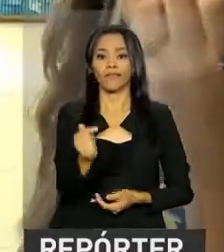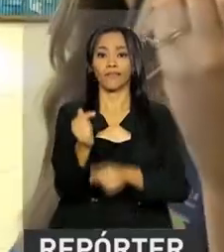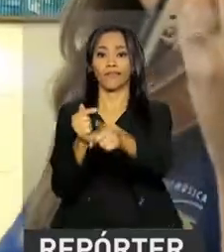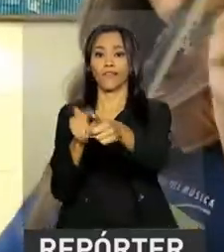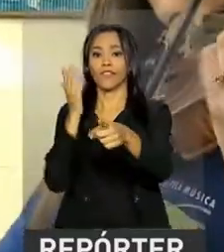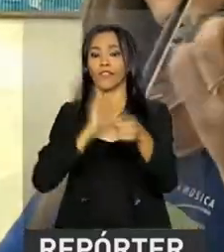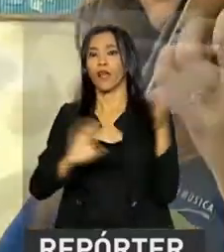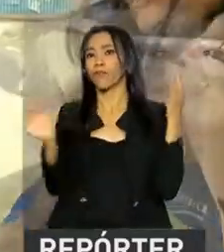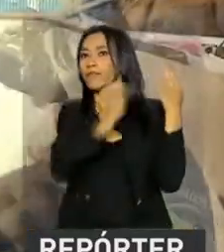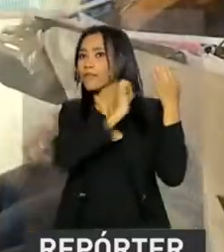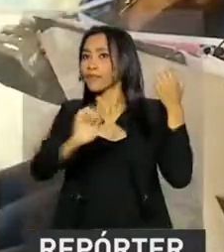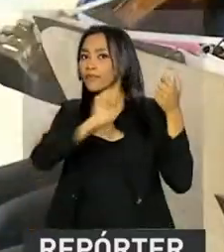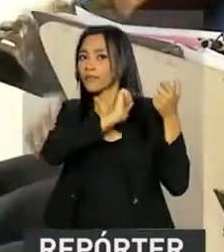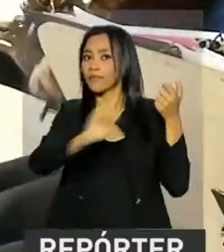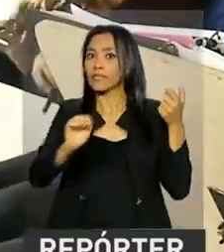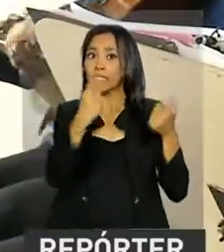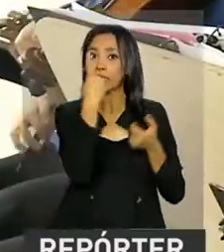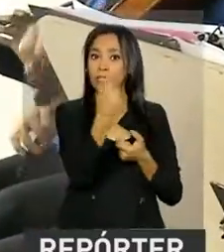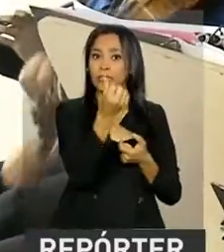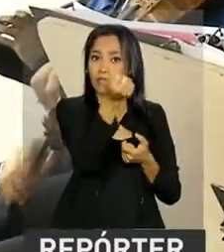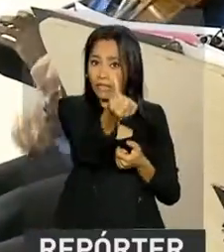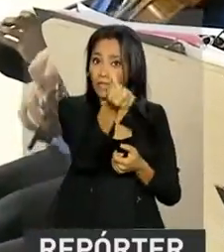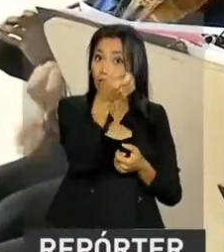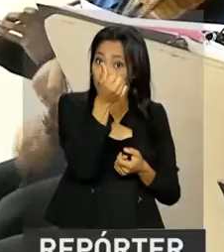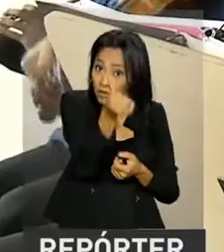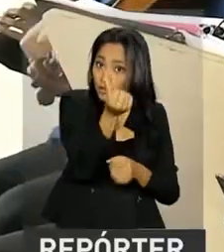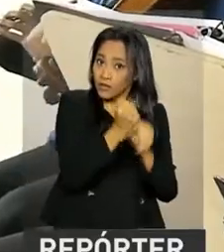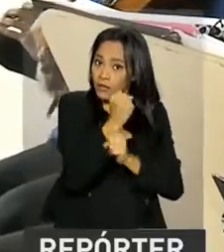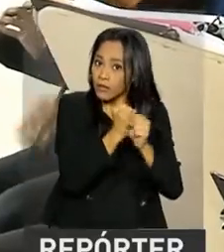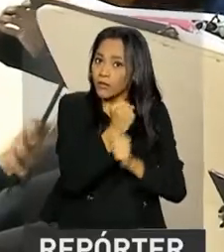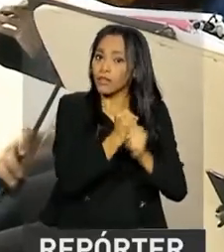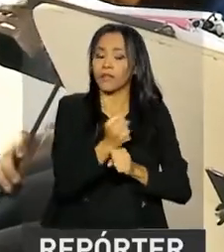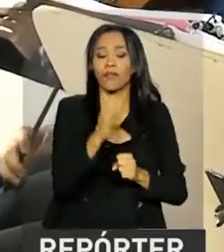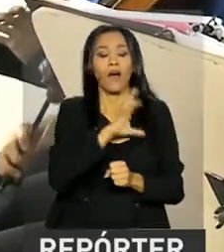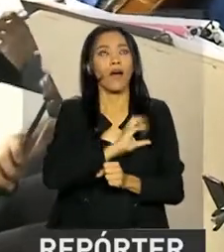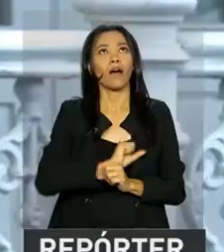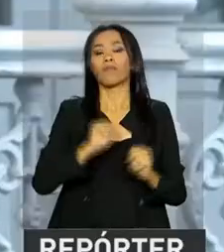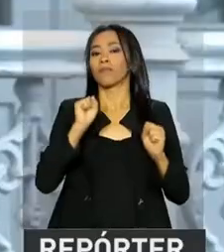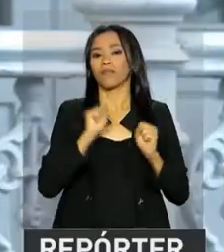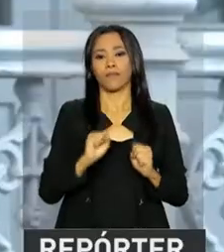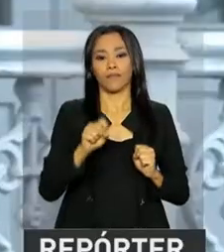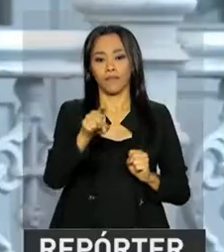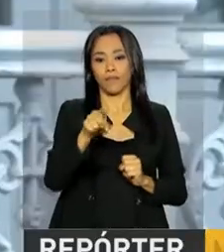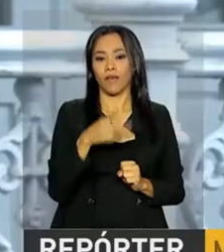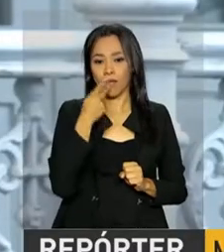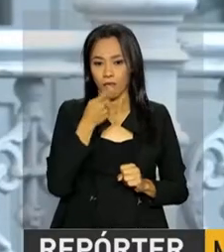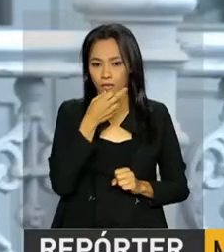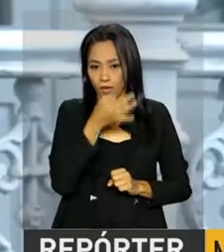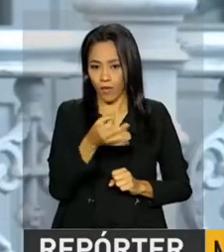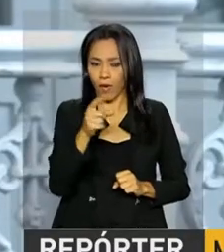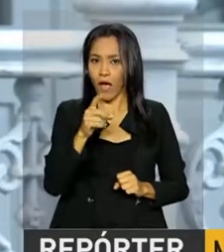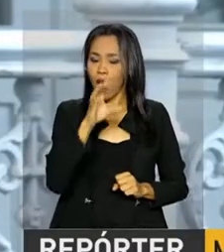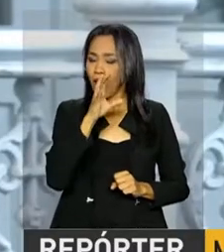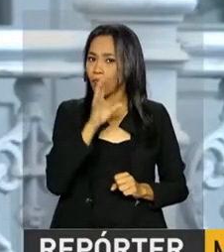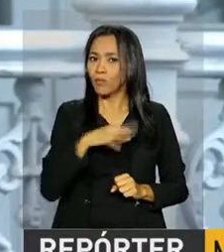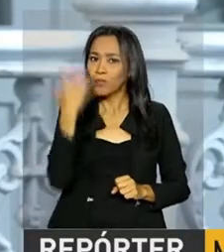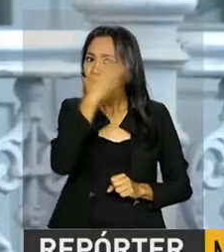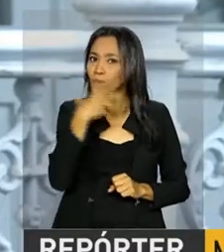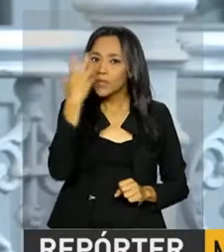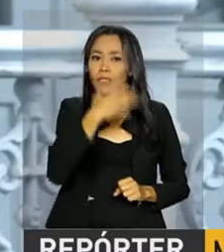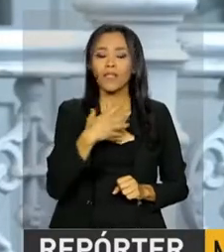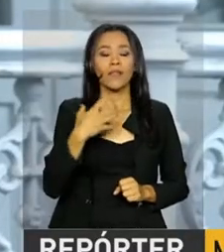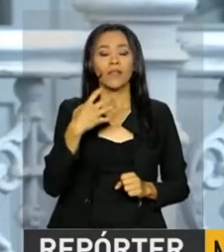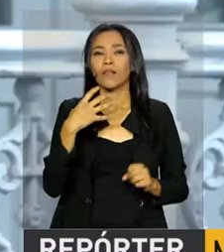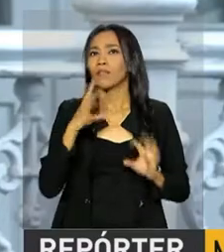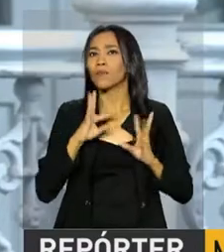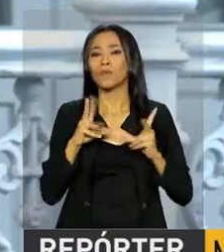toca violino há 6. Paixão que quer levar para a vida toda. A música para mim é tudo, porque eu nunca imaginei tocar violino, nunca